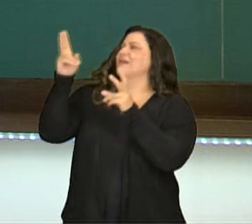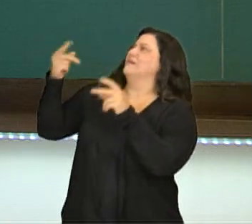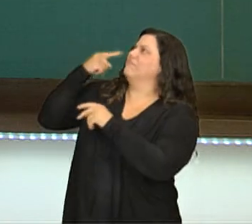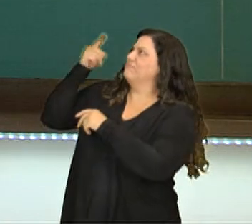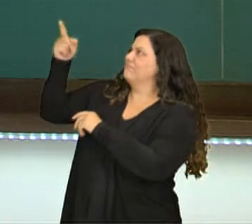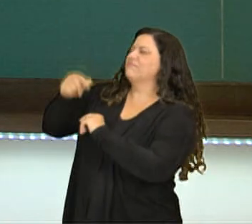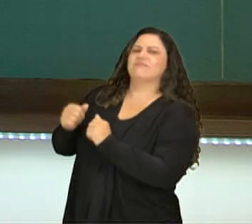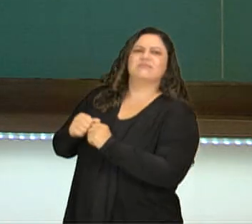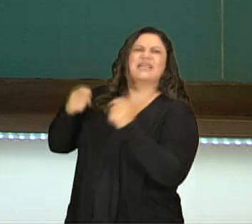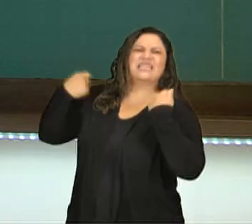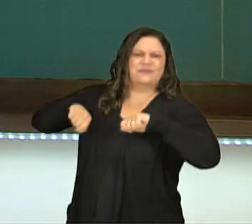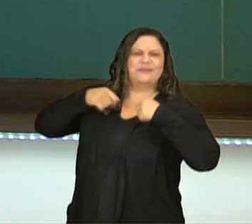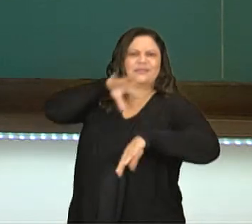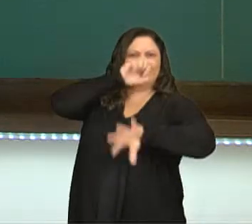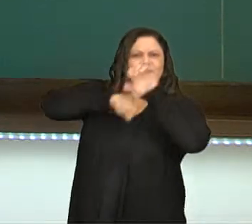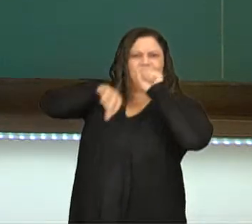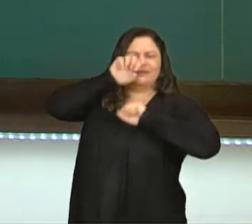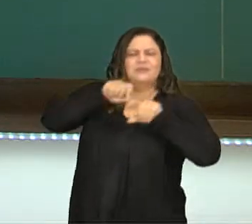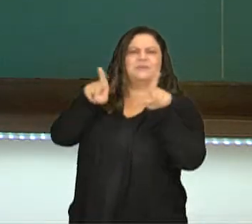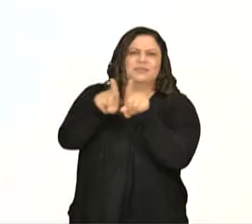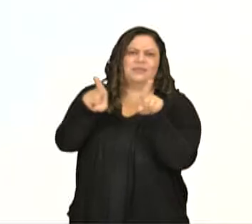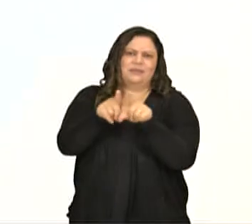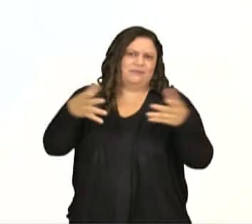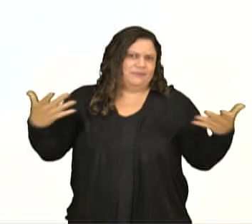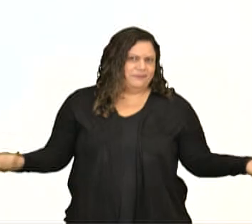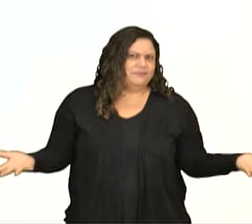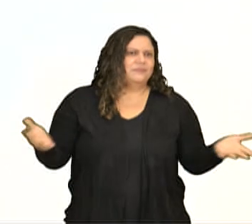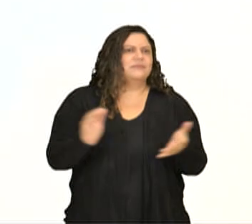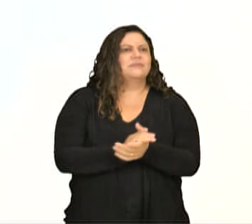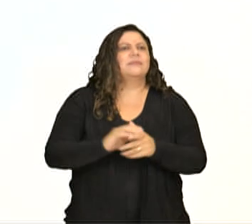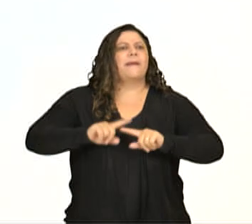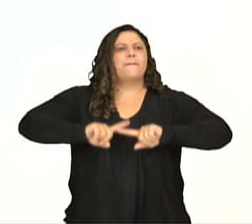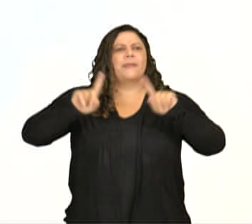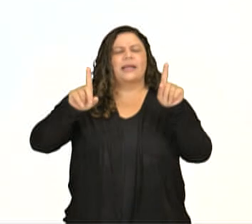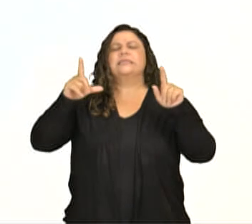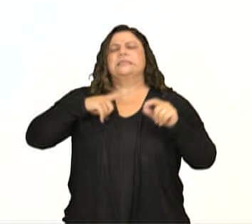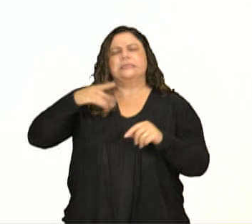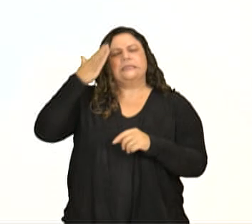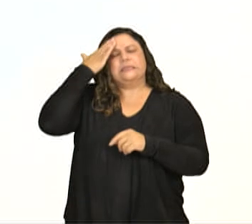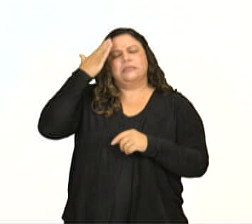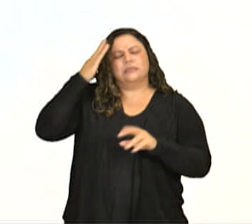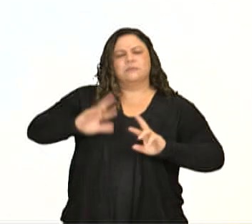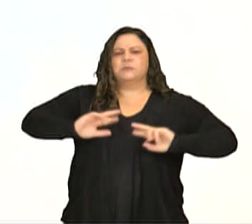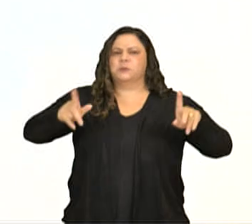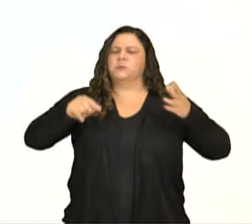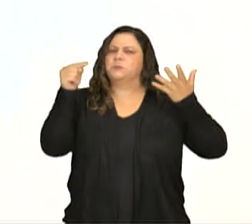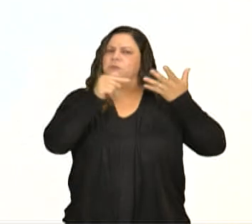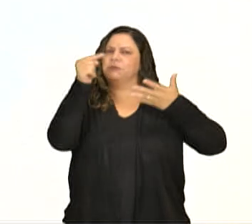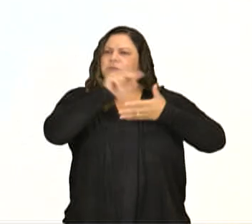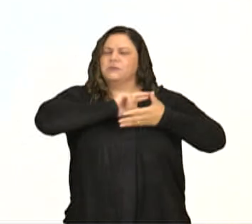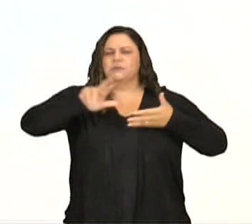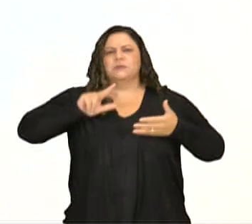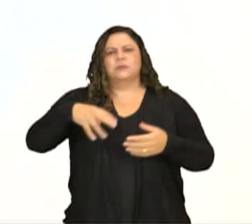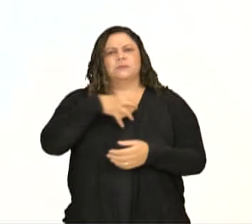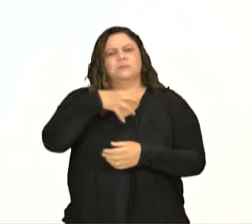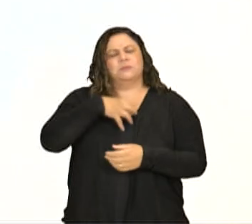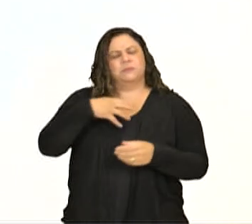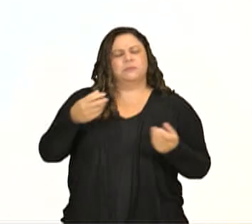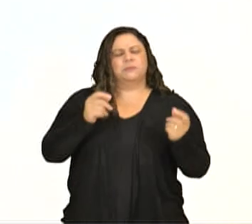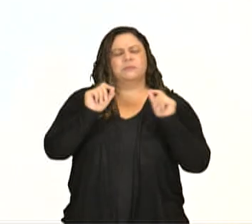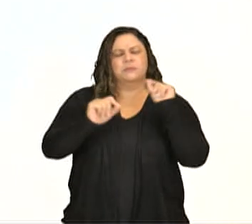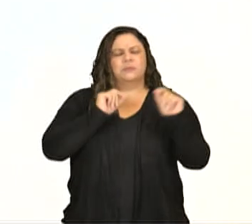outra, precisam respirar também? Embora existam diferentes maneiras em que o ser vivo obtém